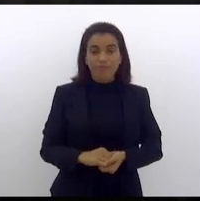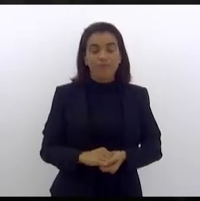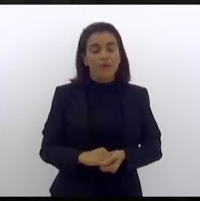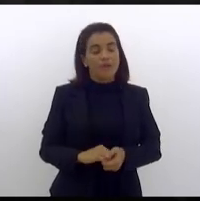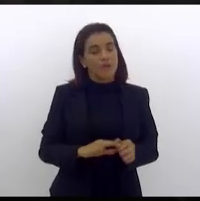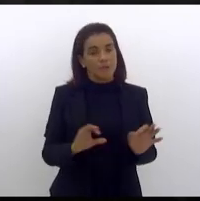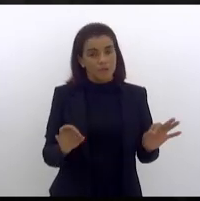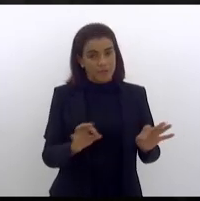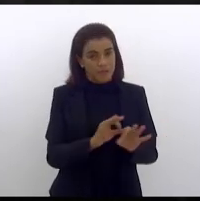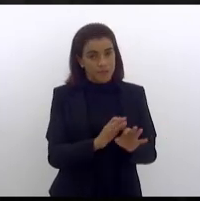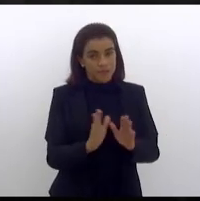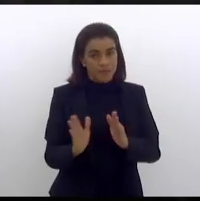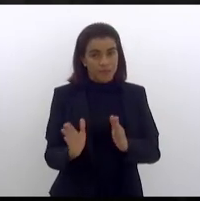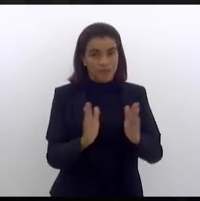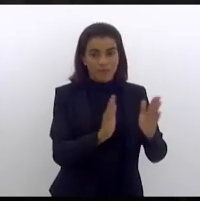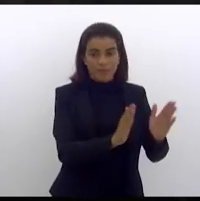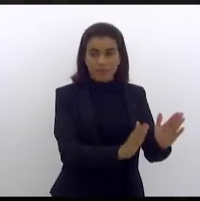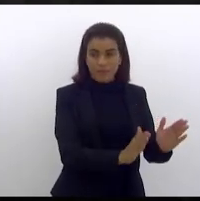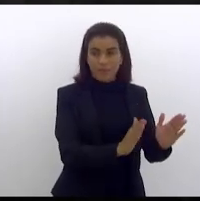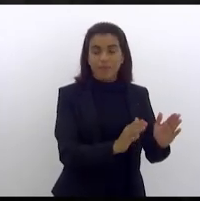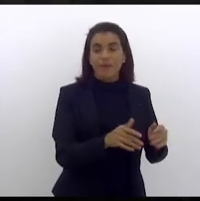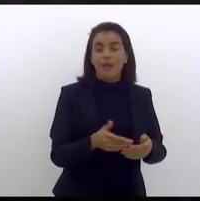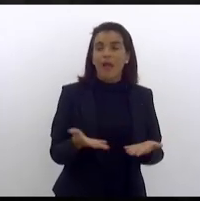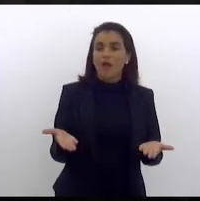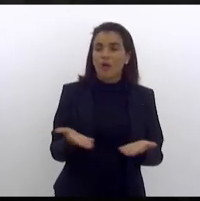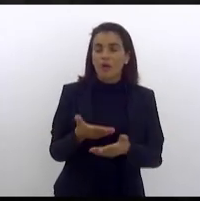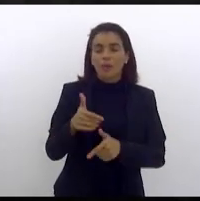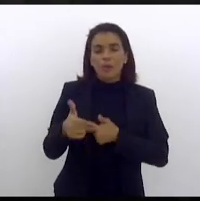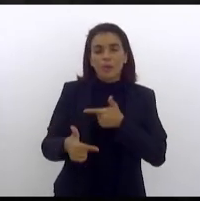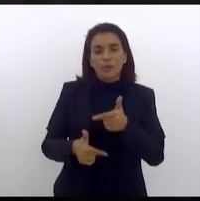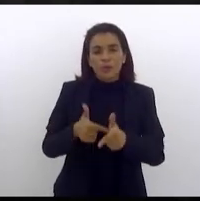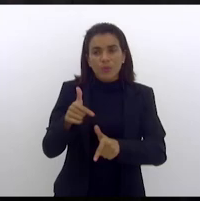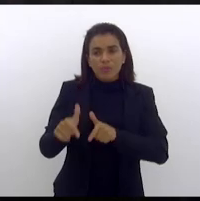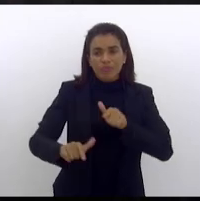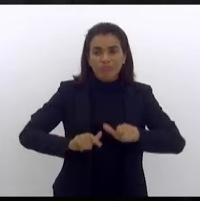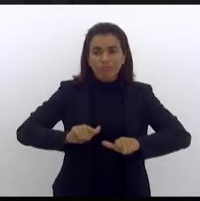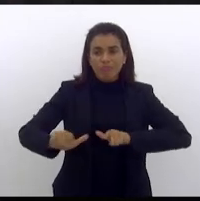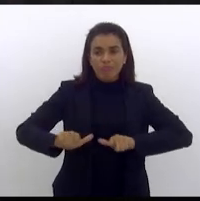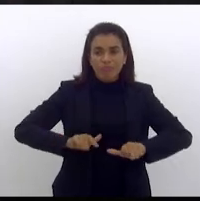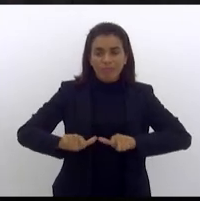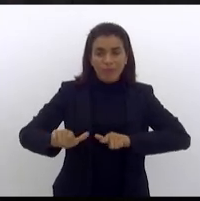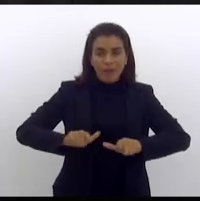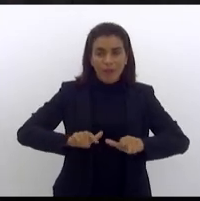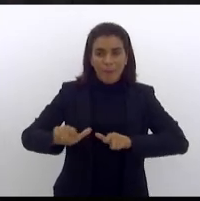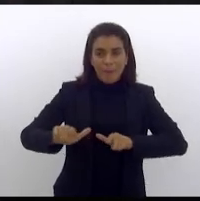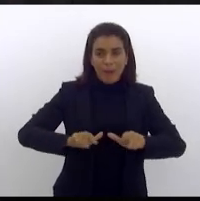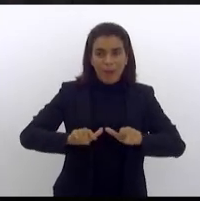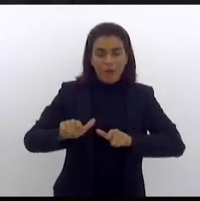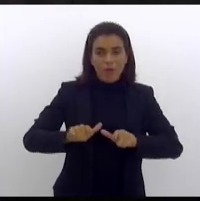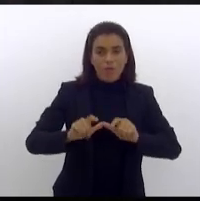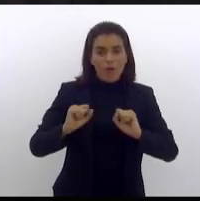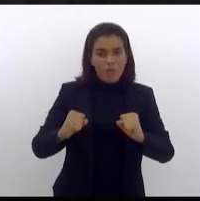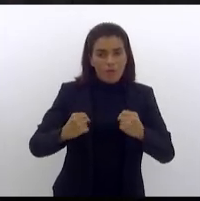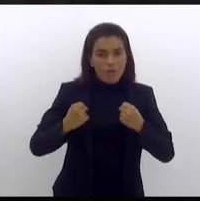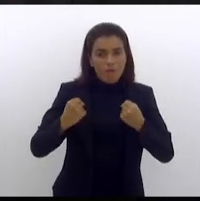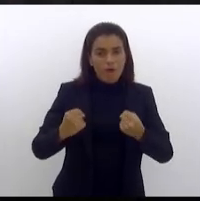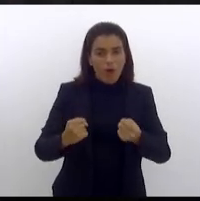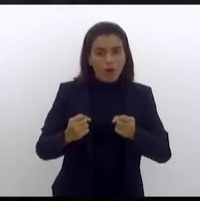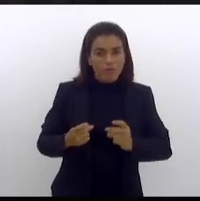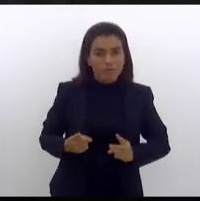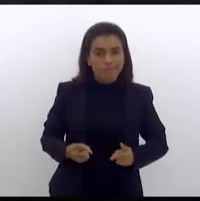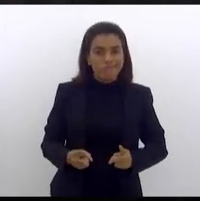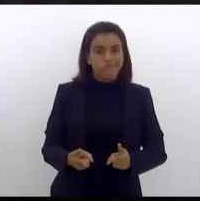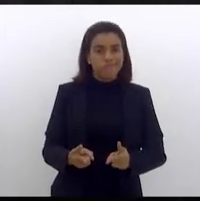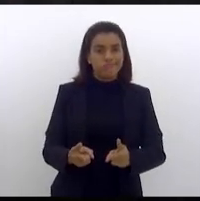senhora Presidente esse trabalho foi muito muito forte muito